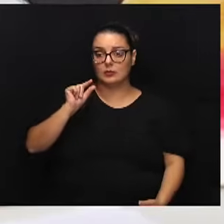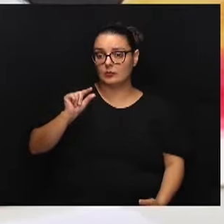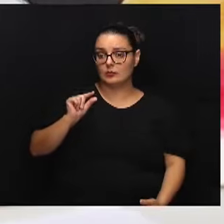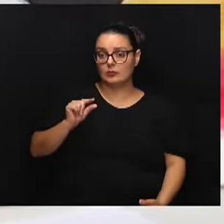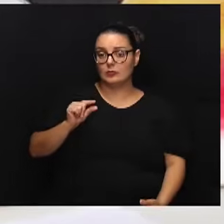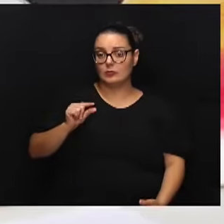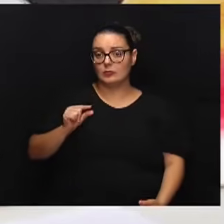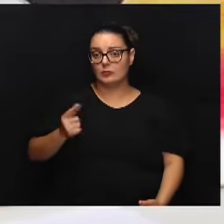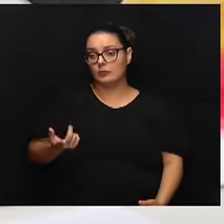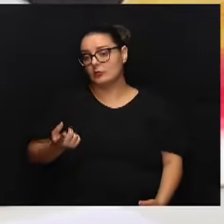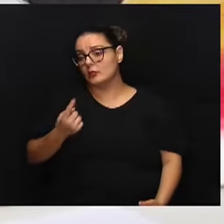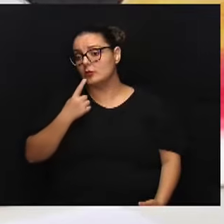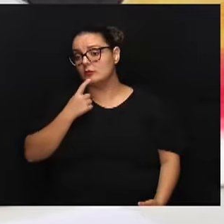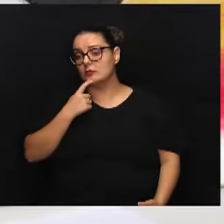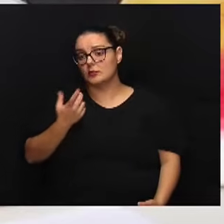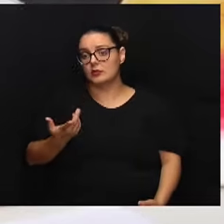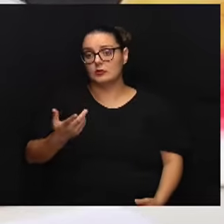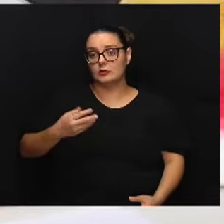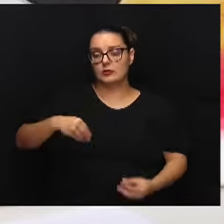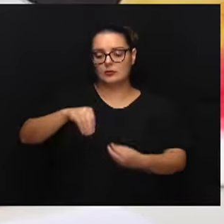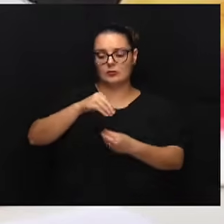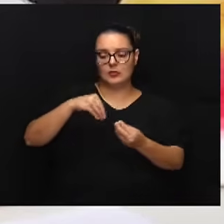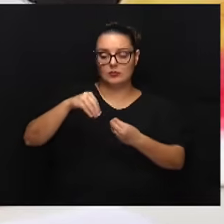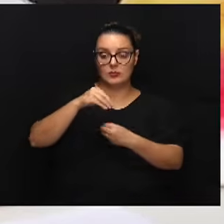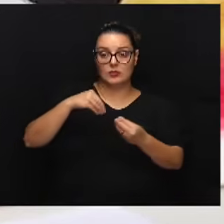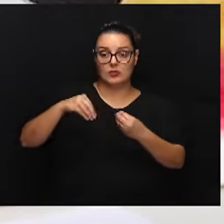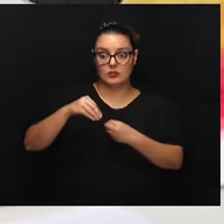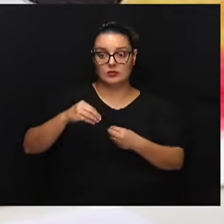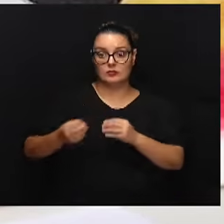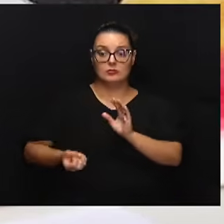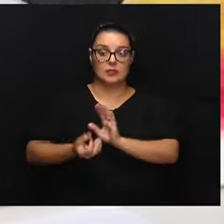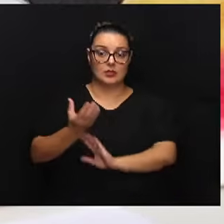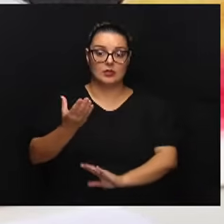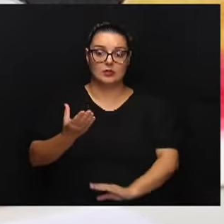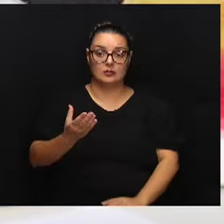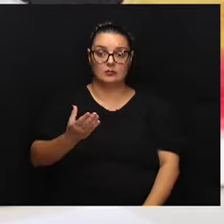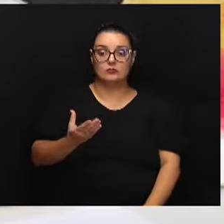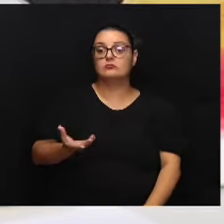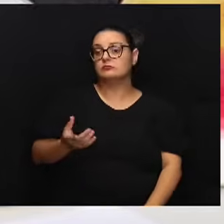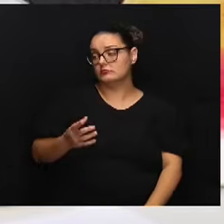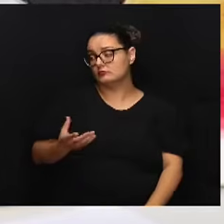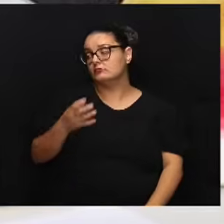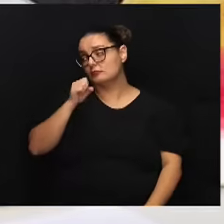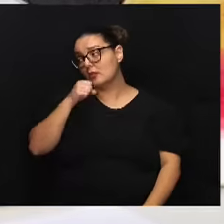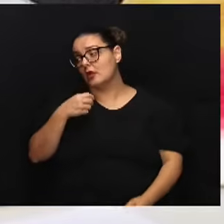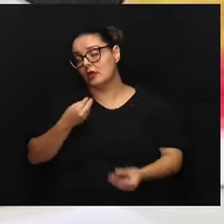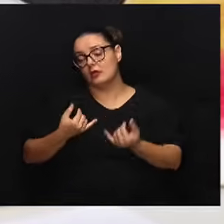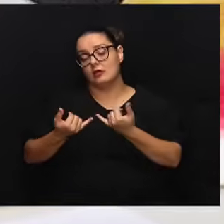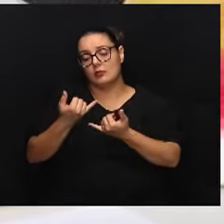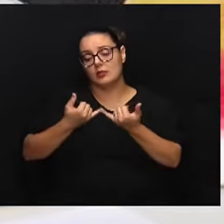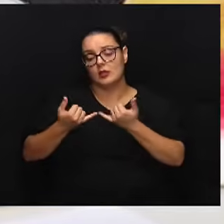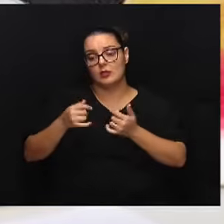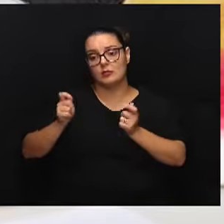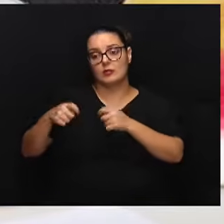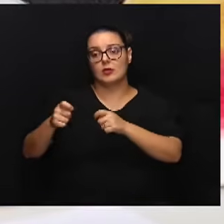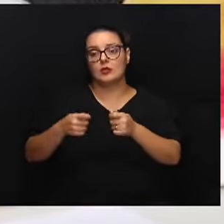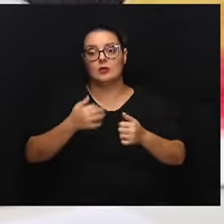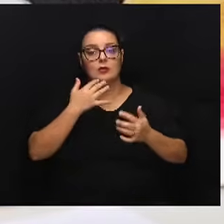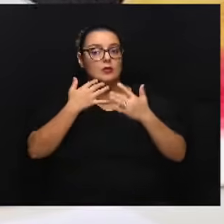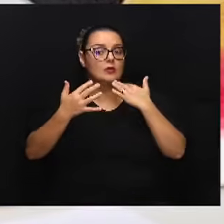Ó, automaticamente quando você mistura, você vai brincando com essas possibilidades.